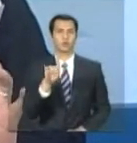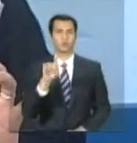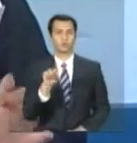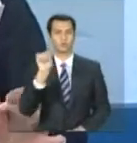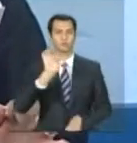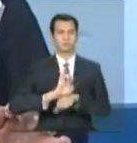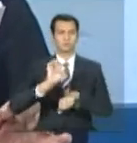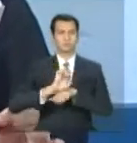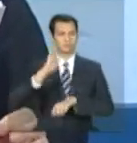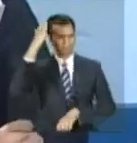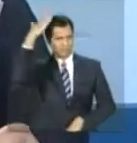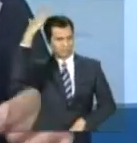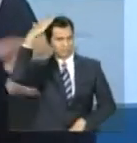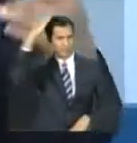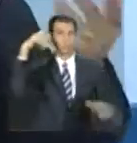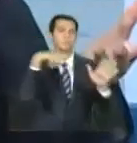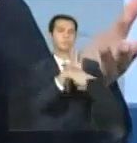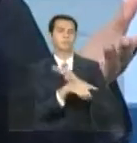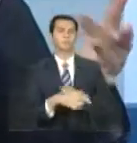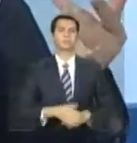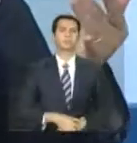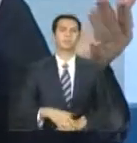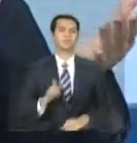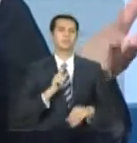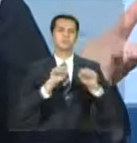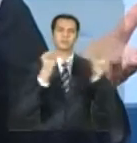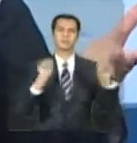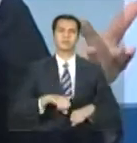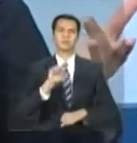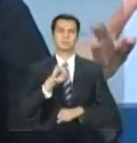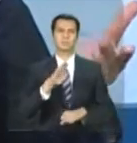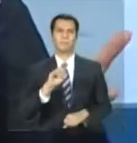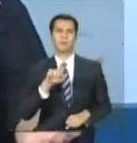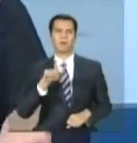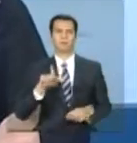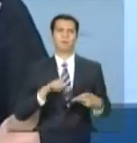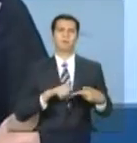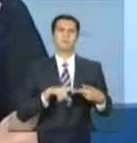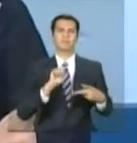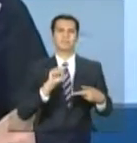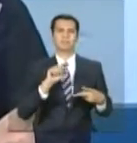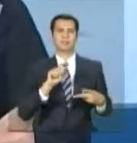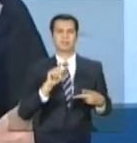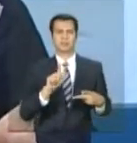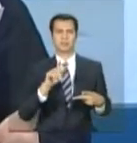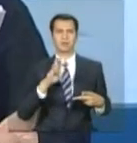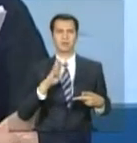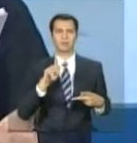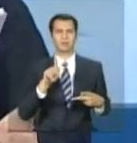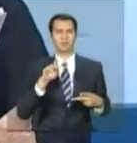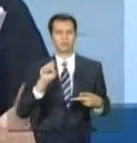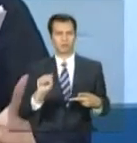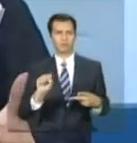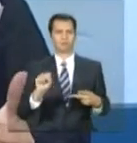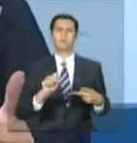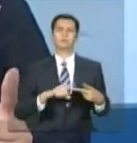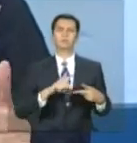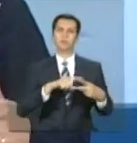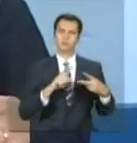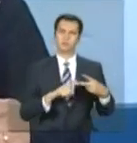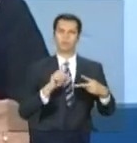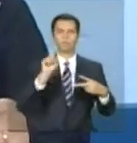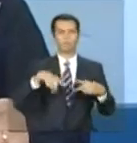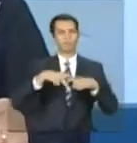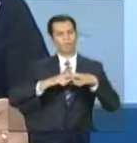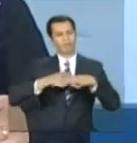sistemas interligados ao Cadastro Único, SIBEC, SIGPBF, são as ferramentas para a operacionalização do sistema. Porque